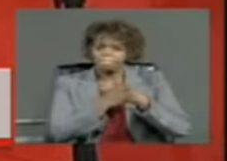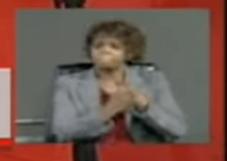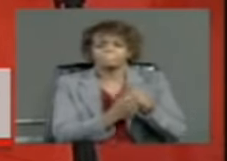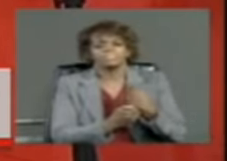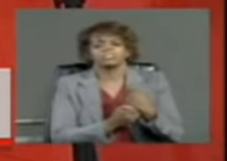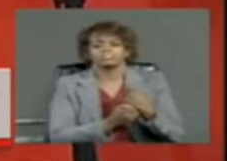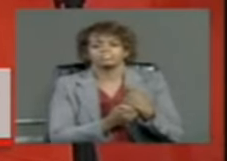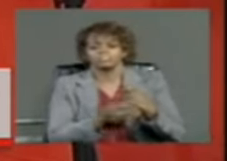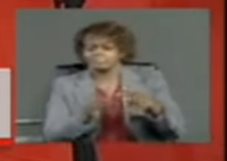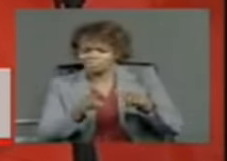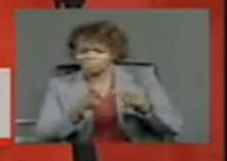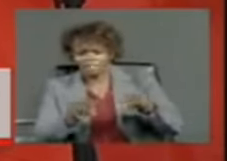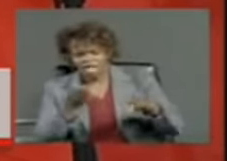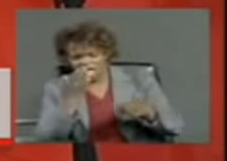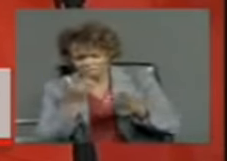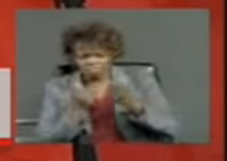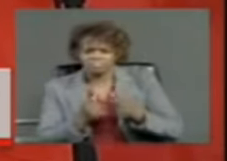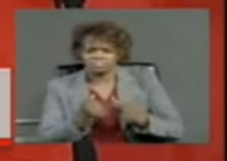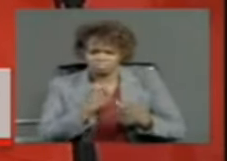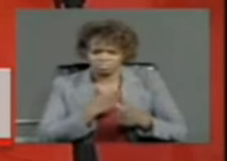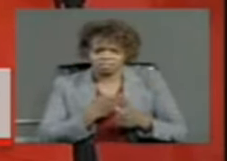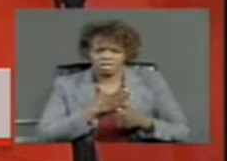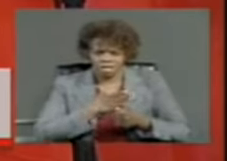e outros bens.